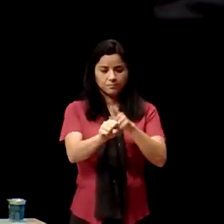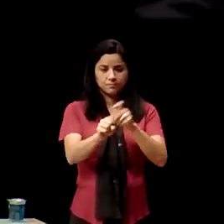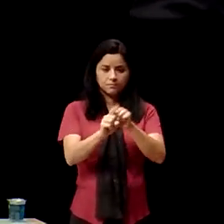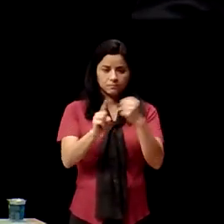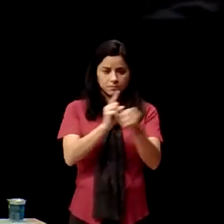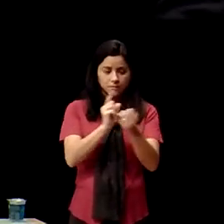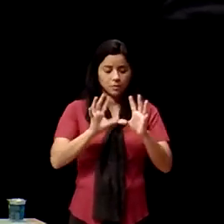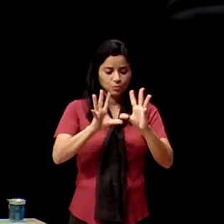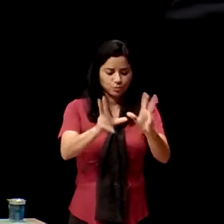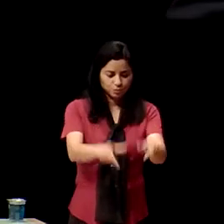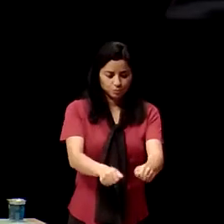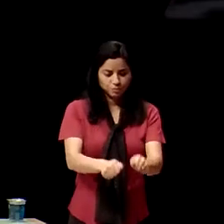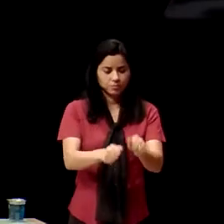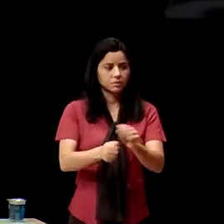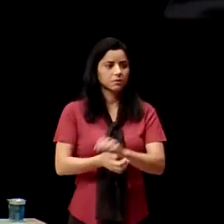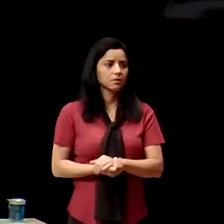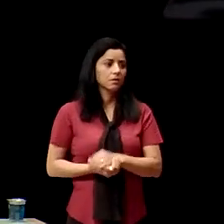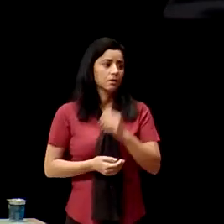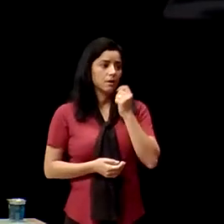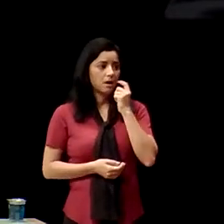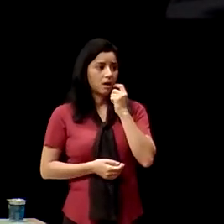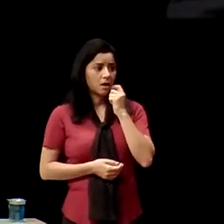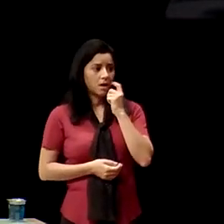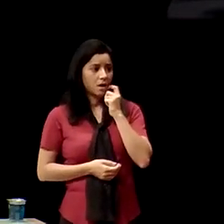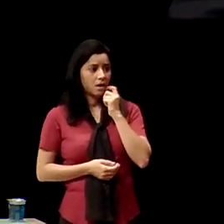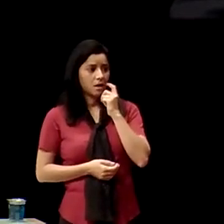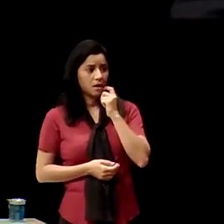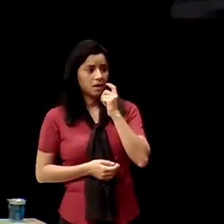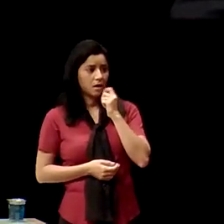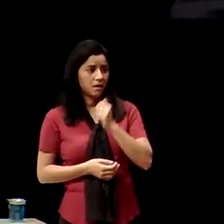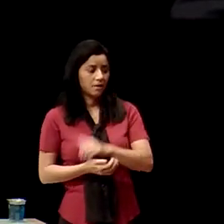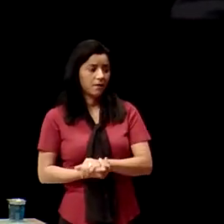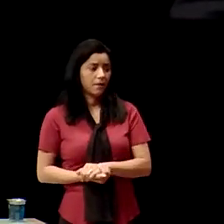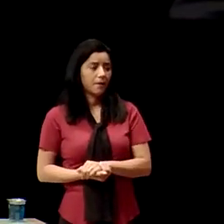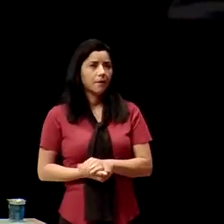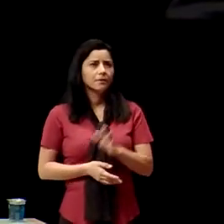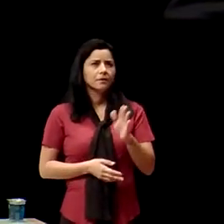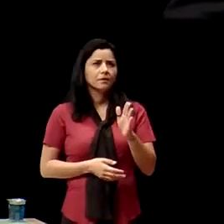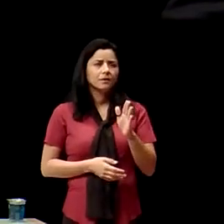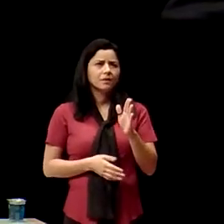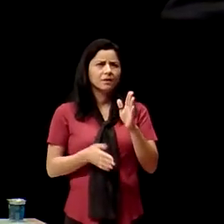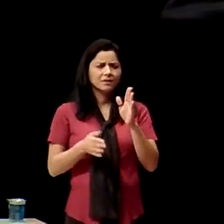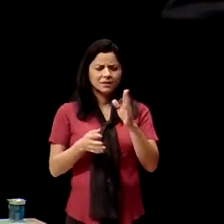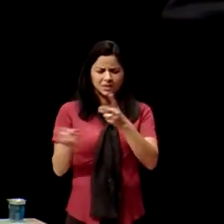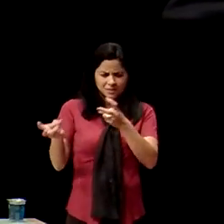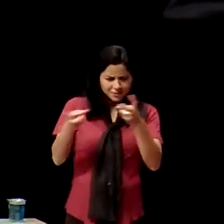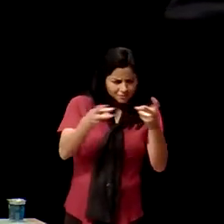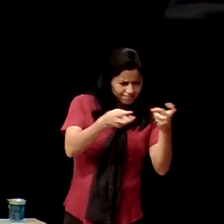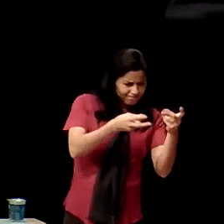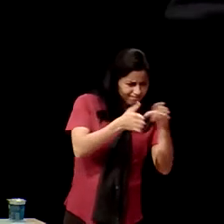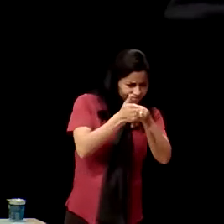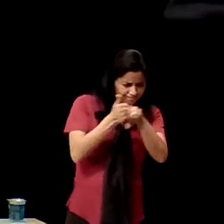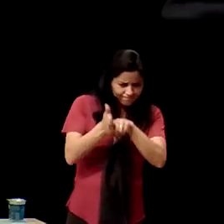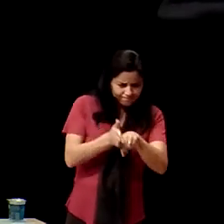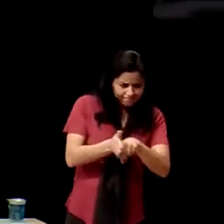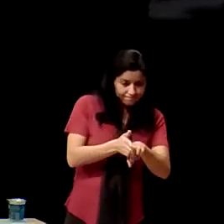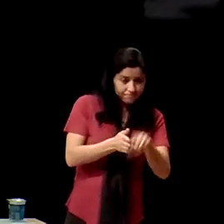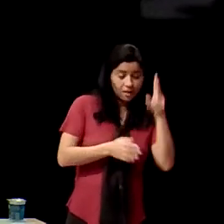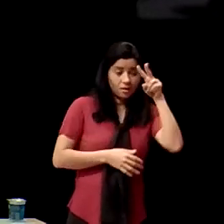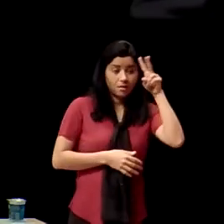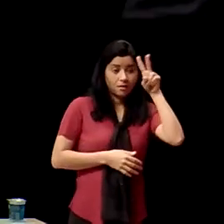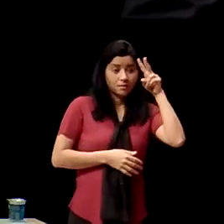como um todo. The historical conceptual analysis, a análise histórica conceitual,